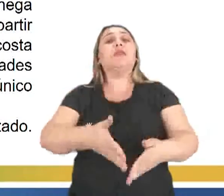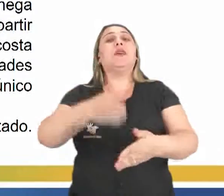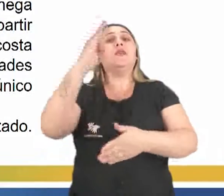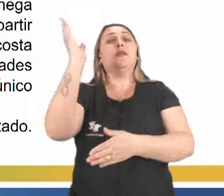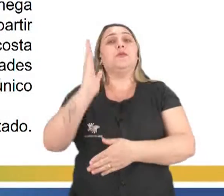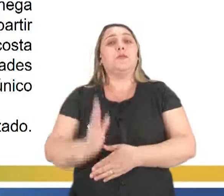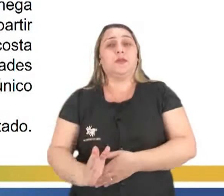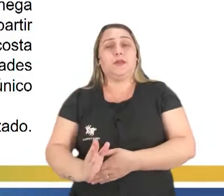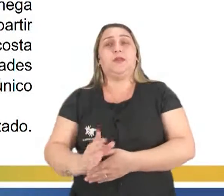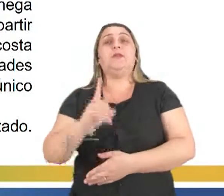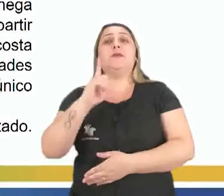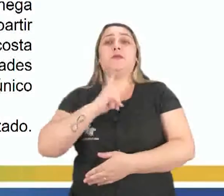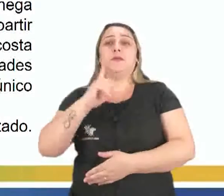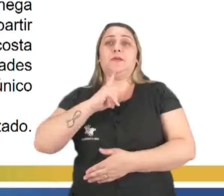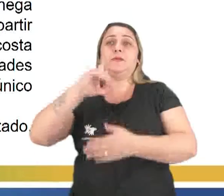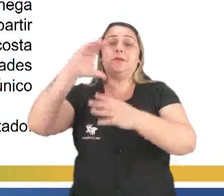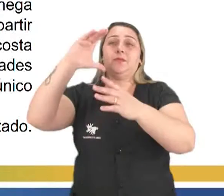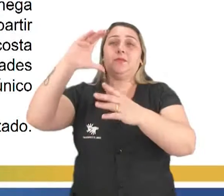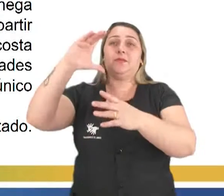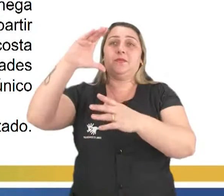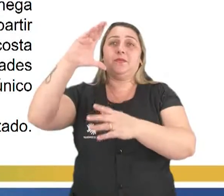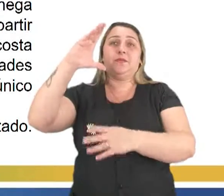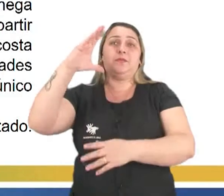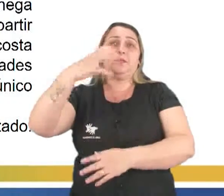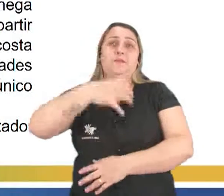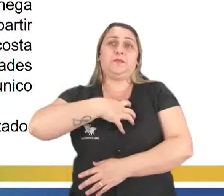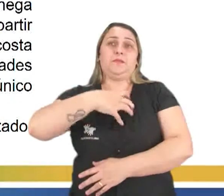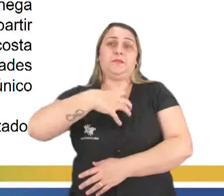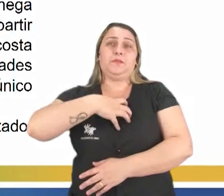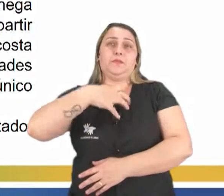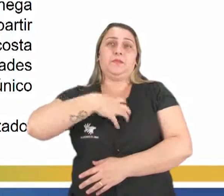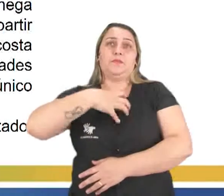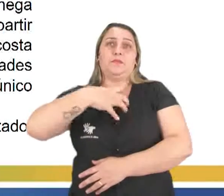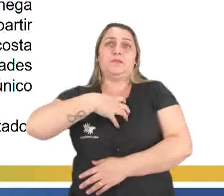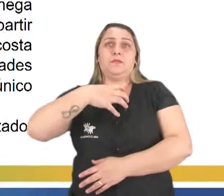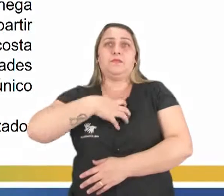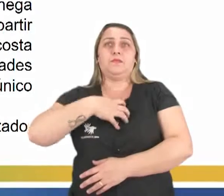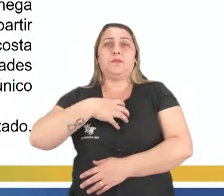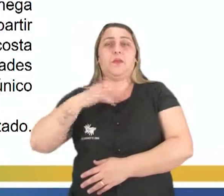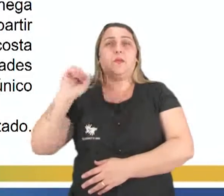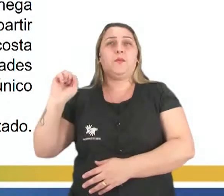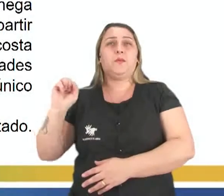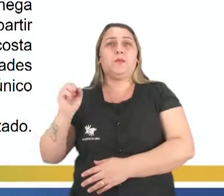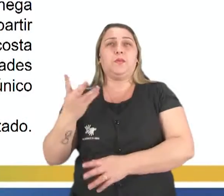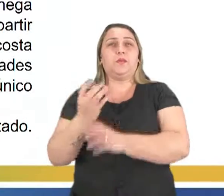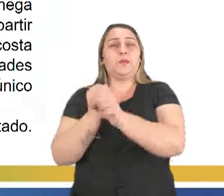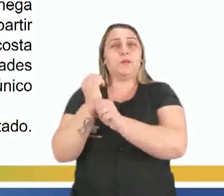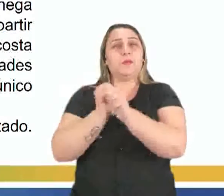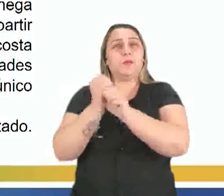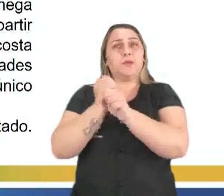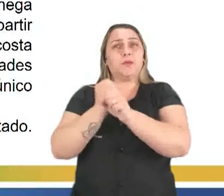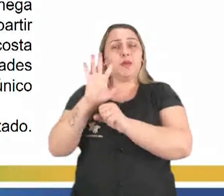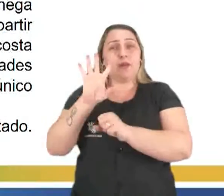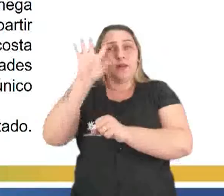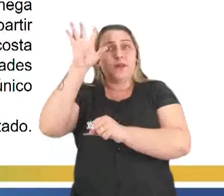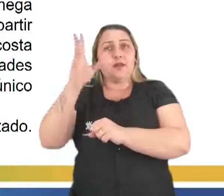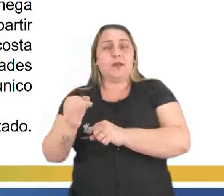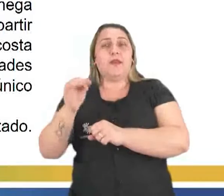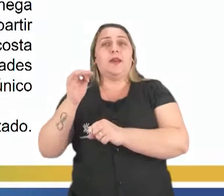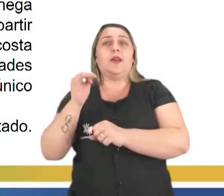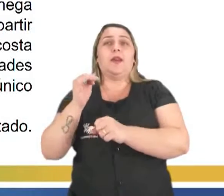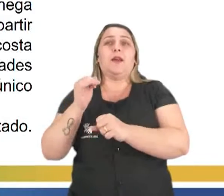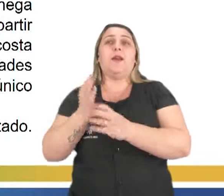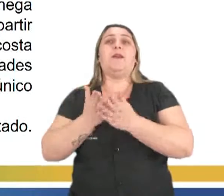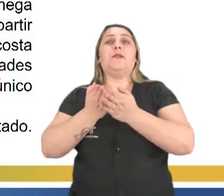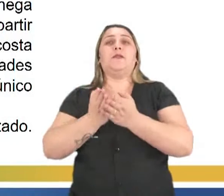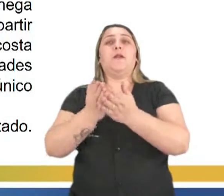mais precisamente em Salvador, onde passa aí por volta de 4 anos. E então decide embarcar em busca de